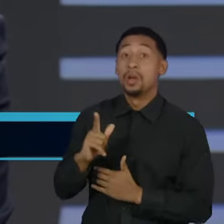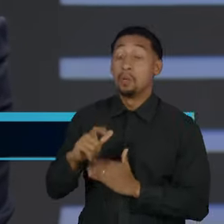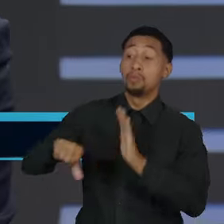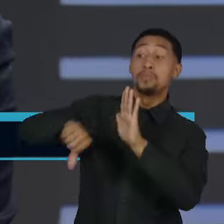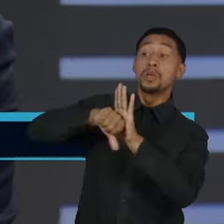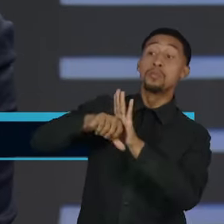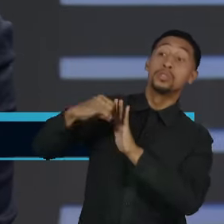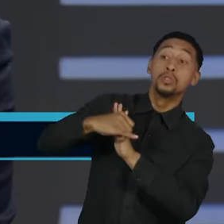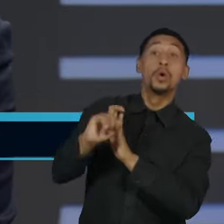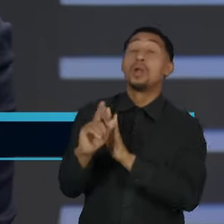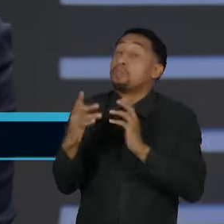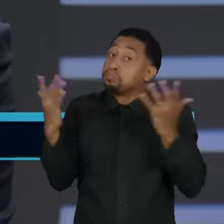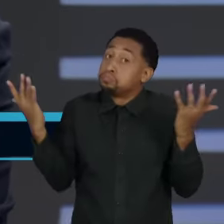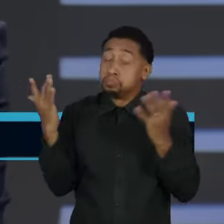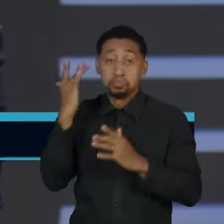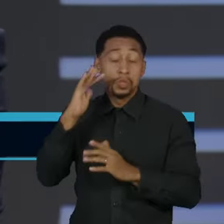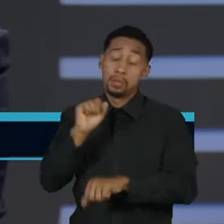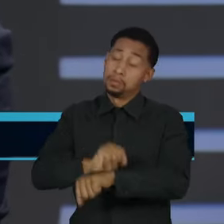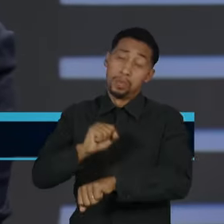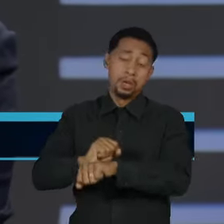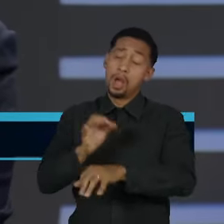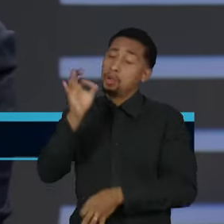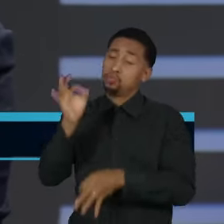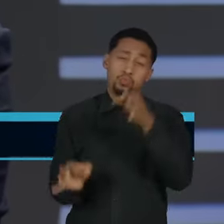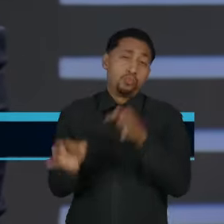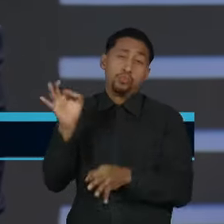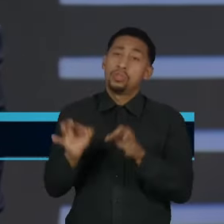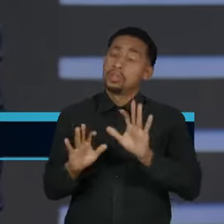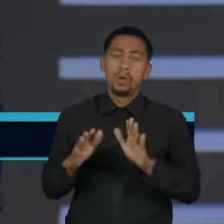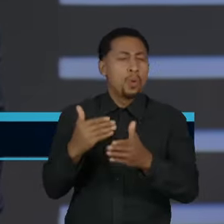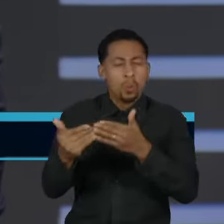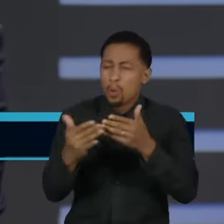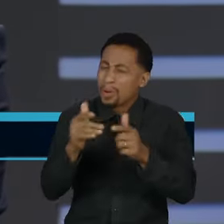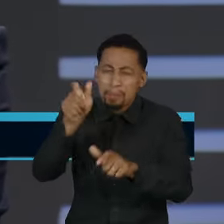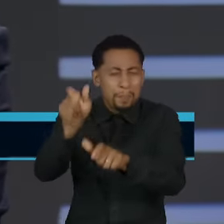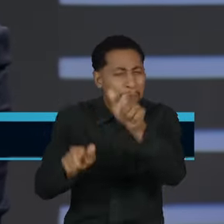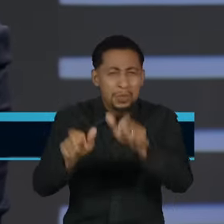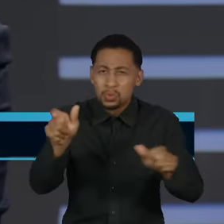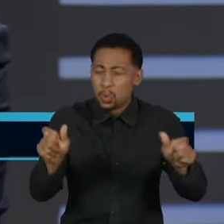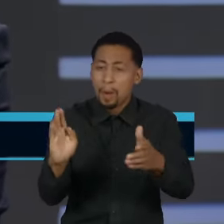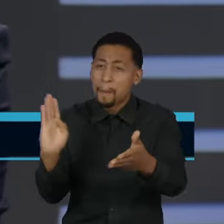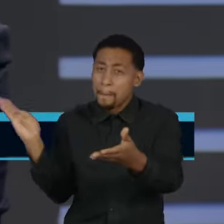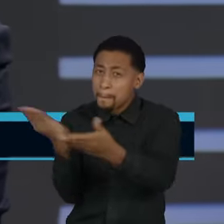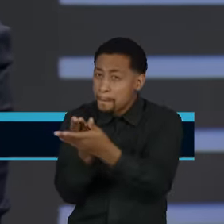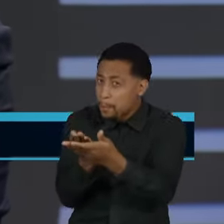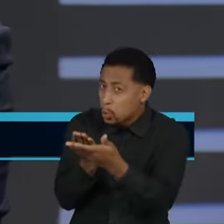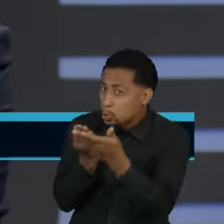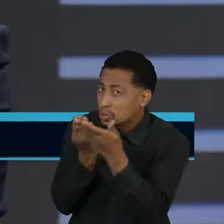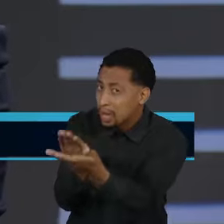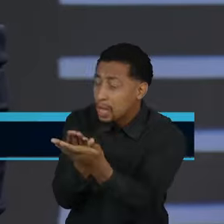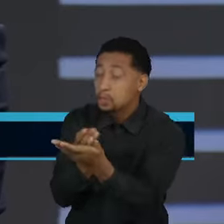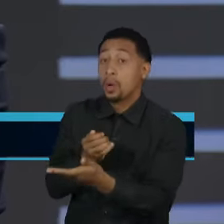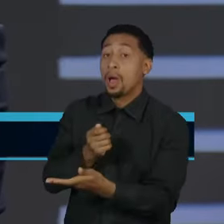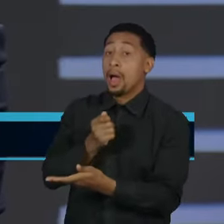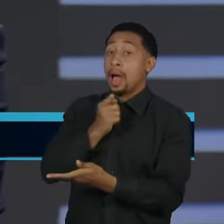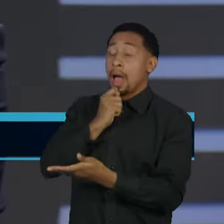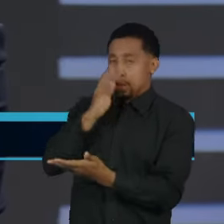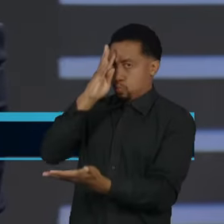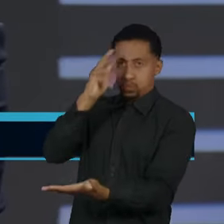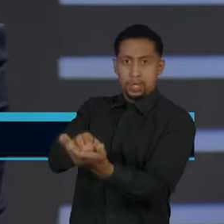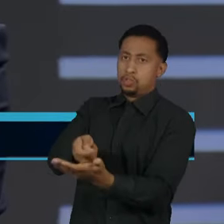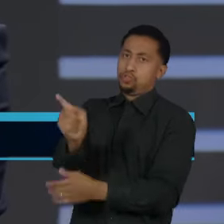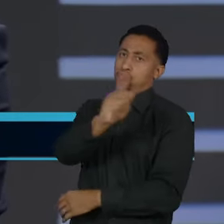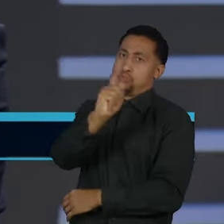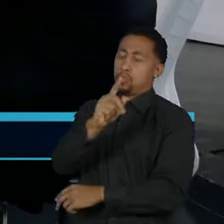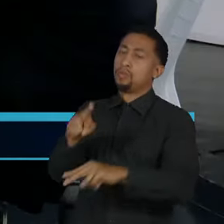é comum muita gente que está respondendo processos, etc., onde não tem qualquer condenação, tem a necessidade ou a vontade